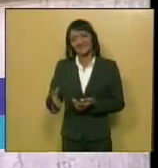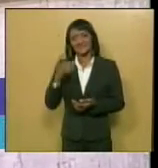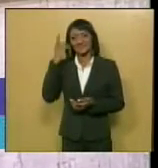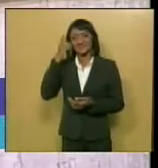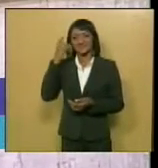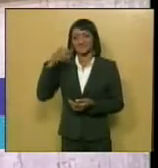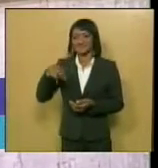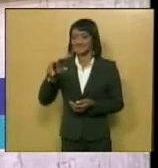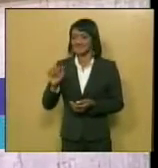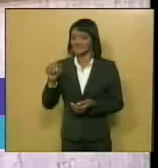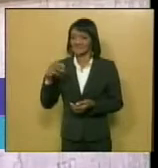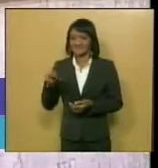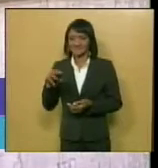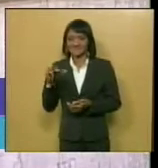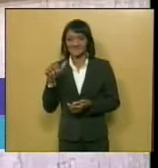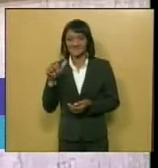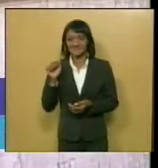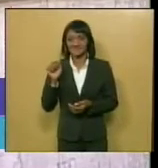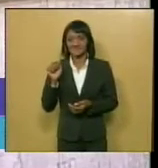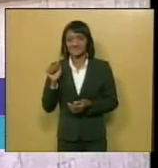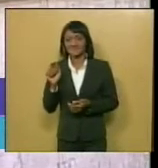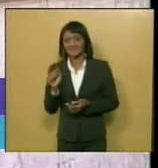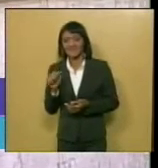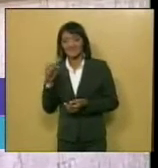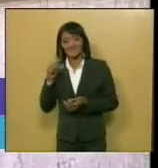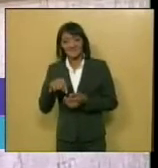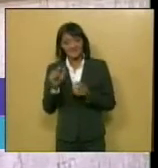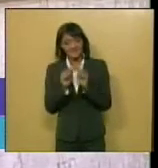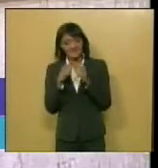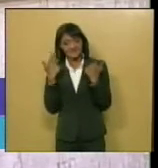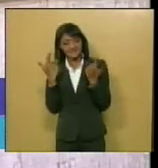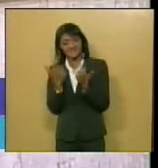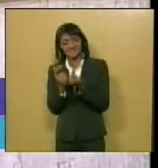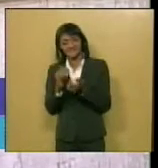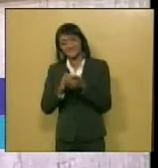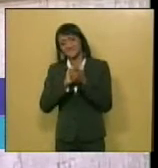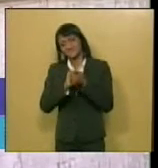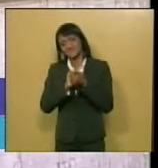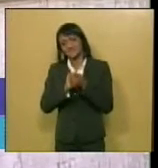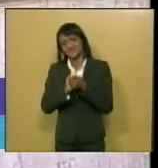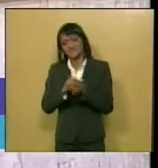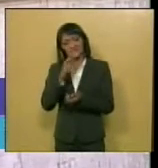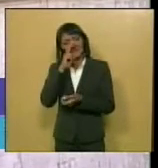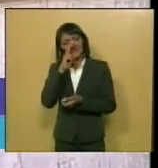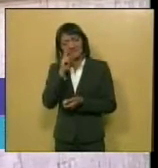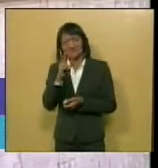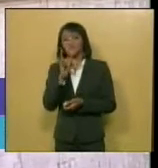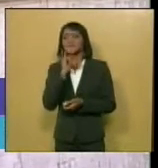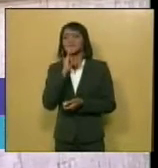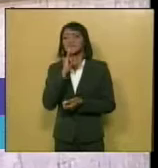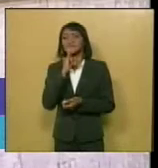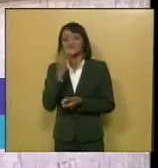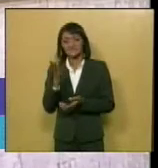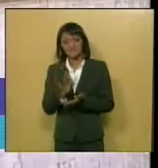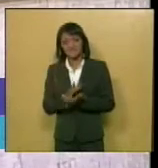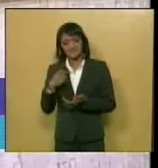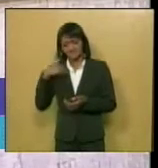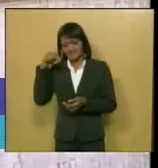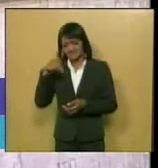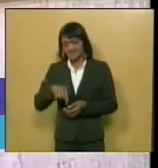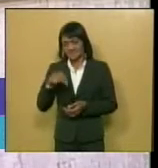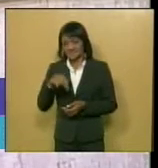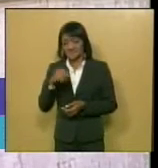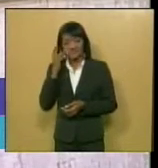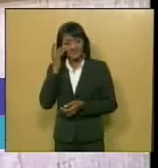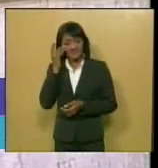Mendonça, dando a oportunidade dessa casa homenagear esse grande sergipano, esse grande itabaianense. E aqui eu vejo a